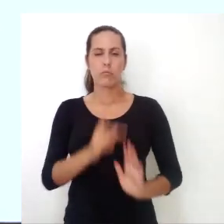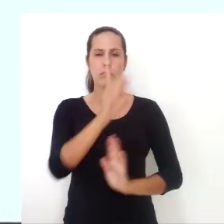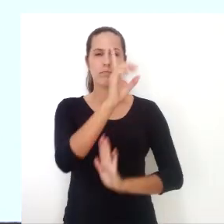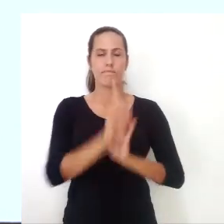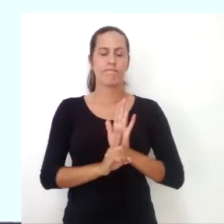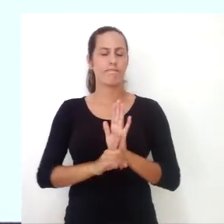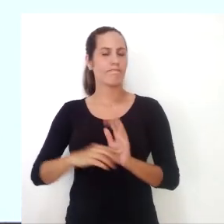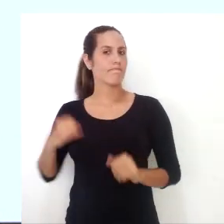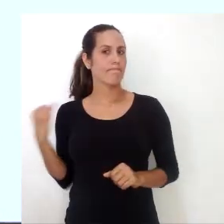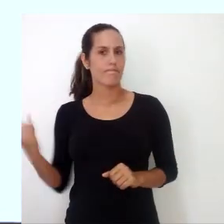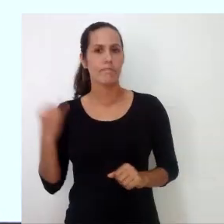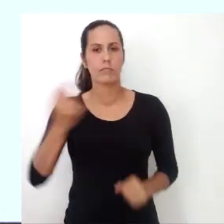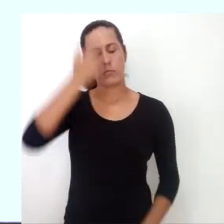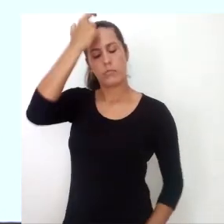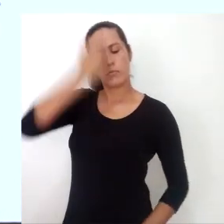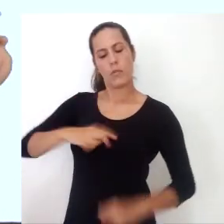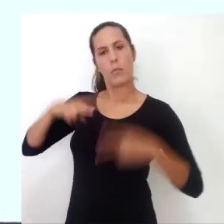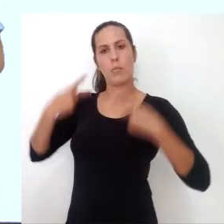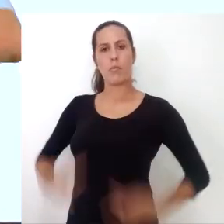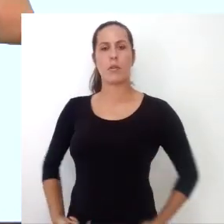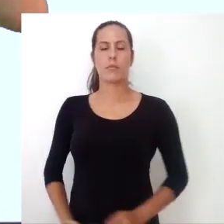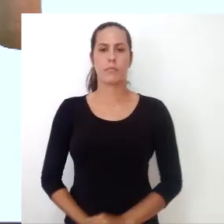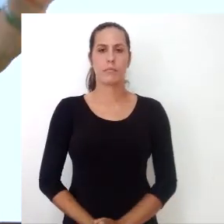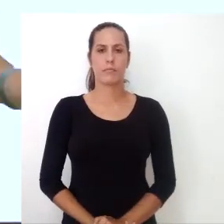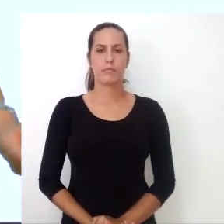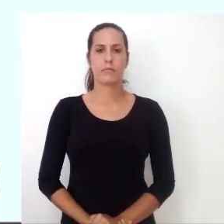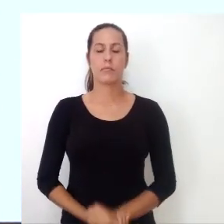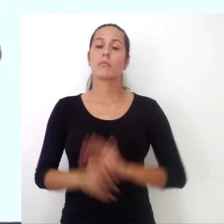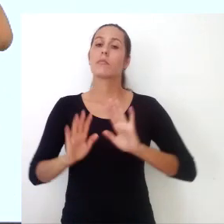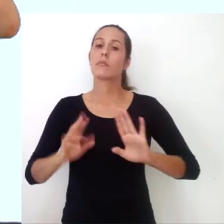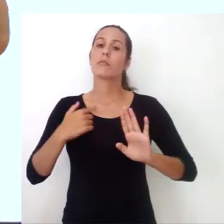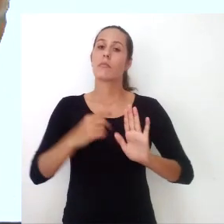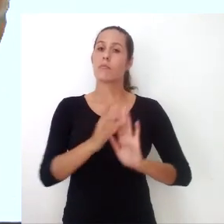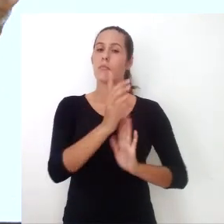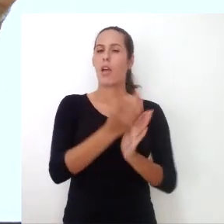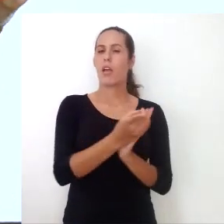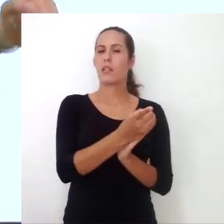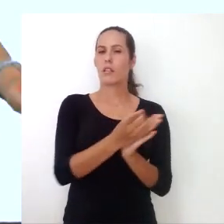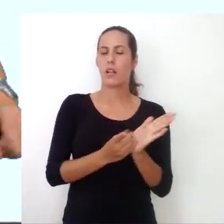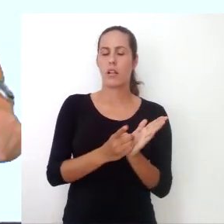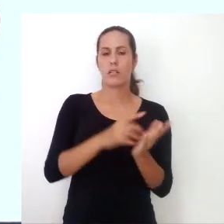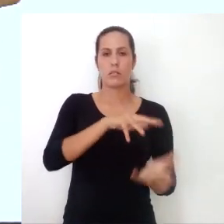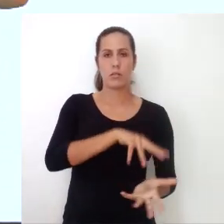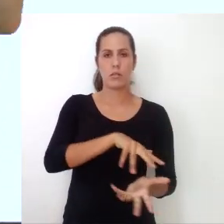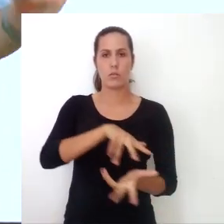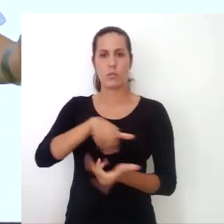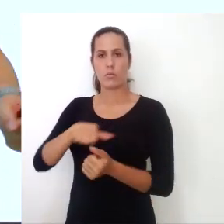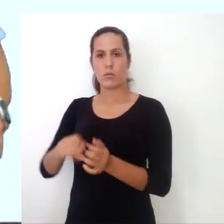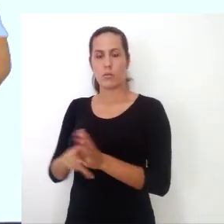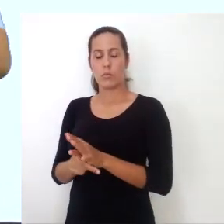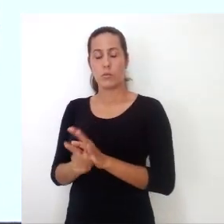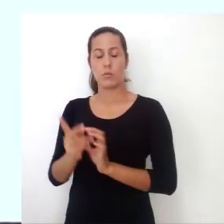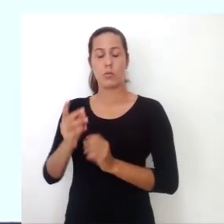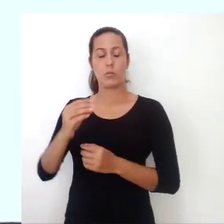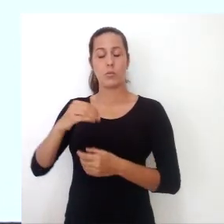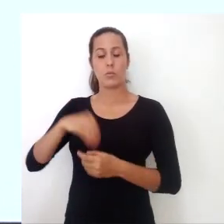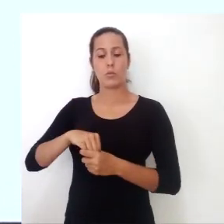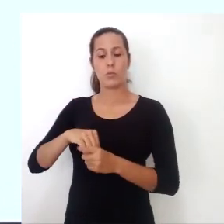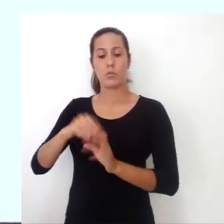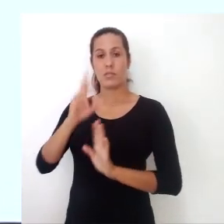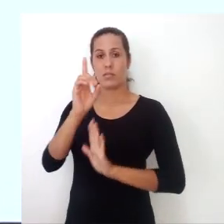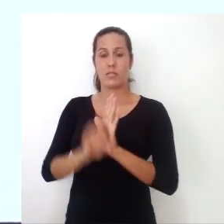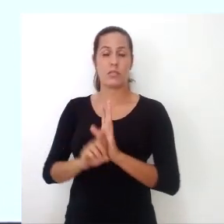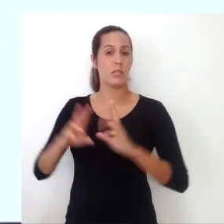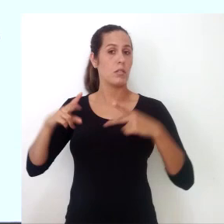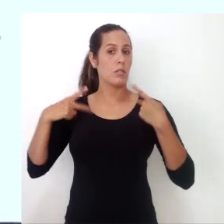fundamental da pessoa humana. E esses direitos, a Declaração Universal dos Direitos Humanos